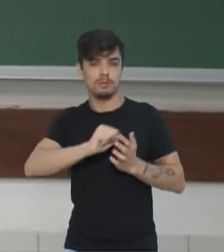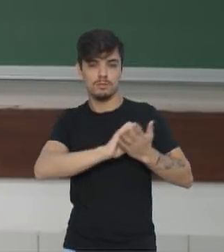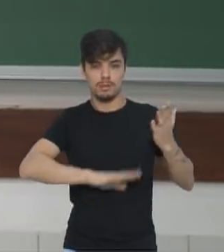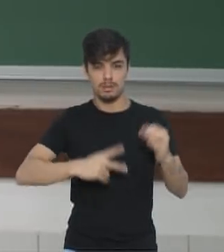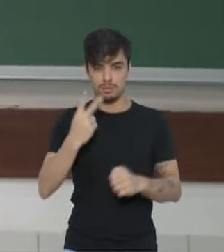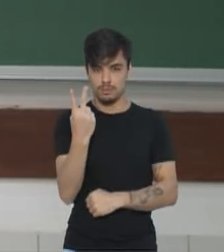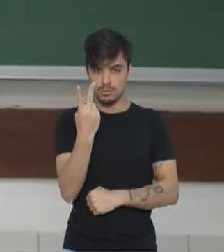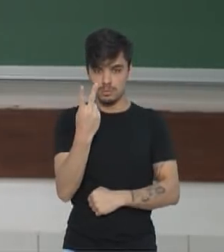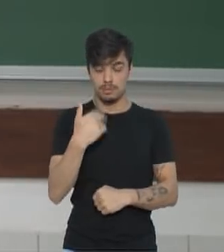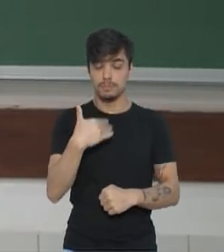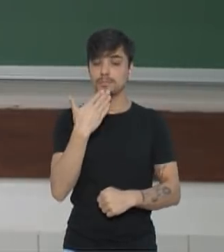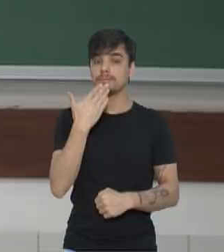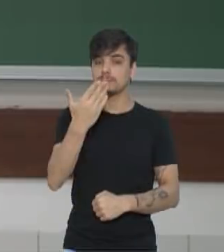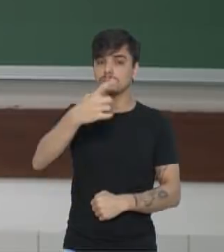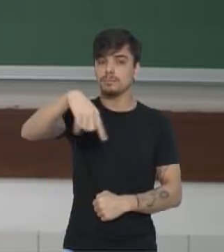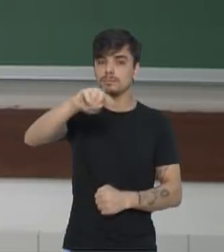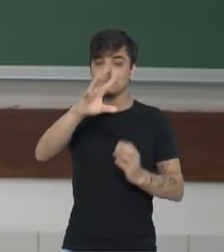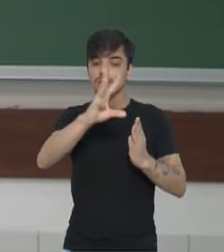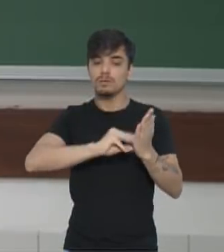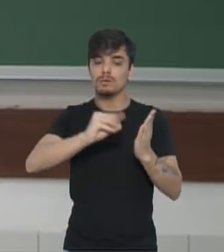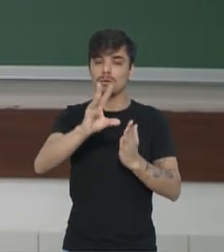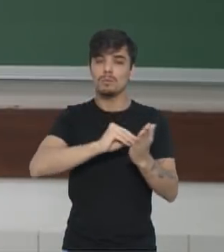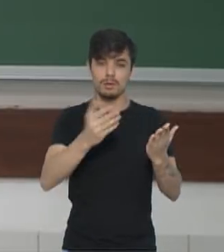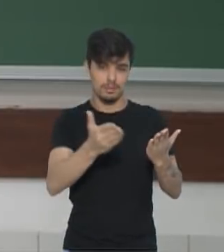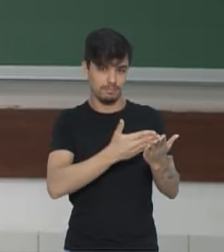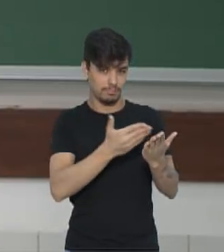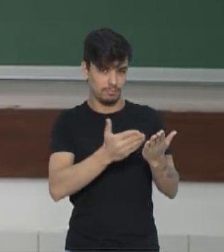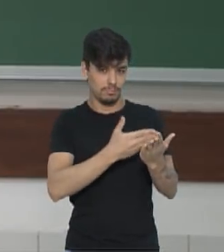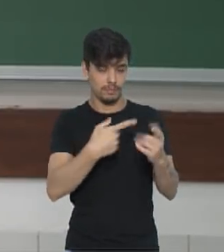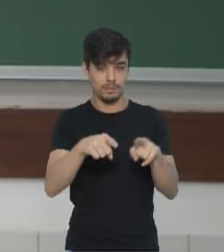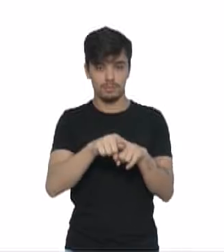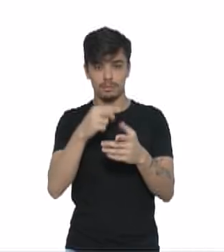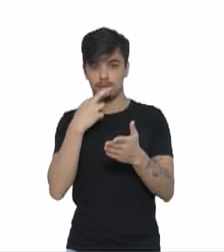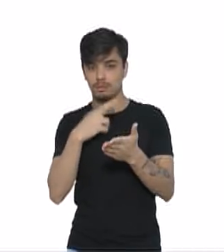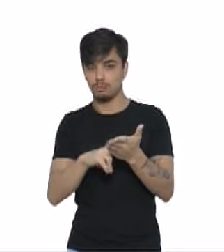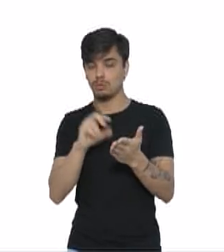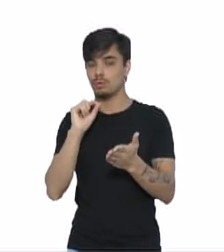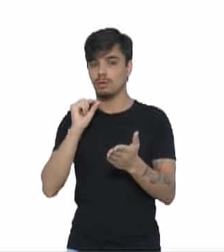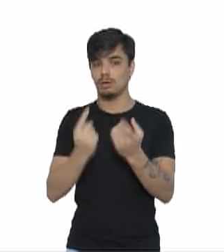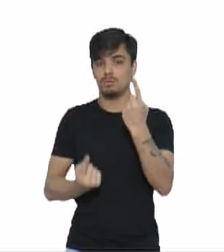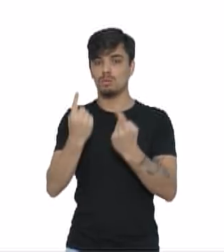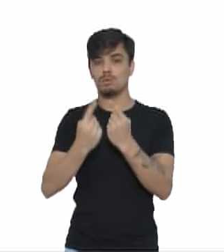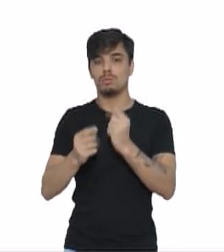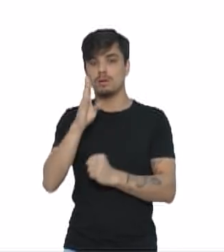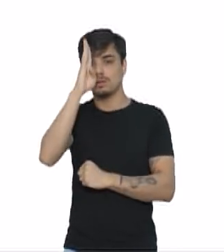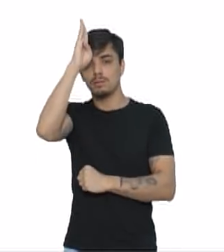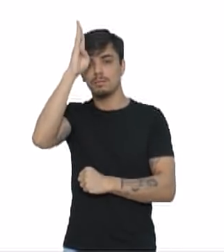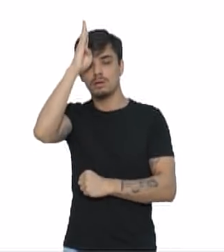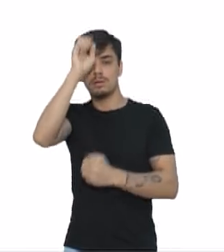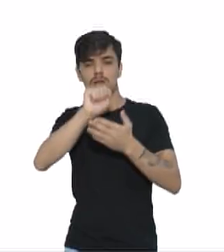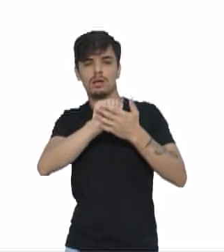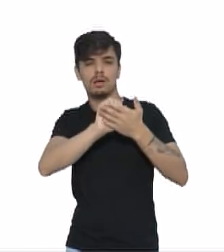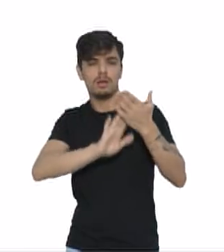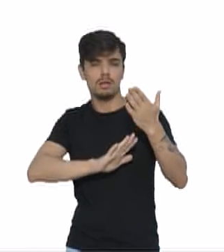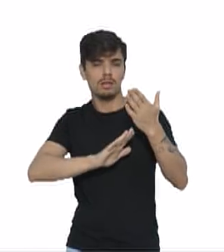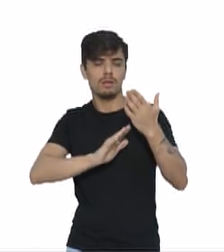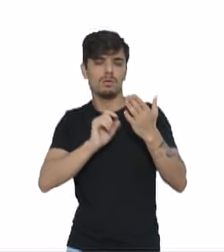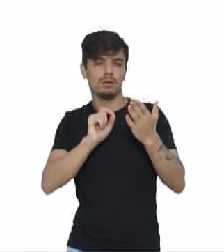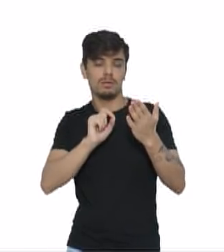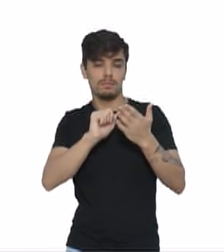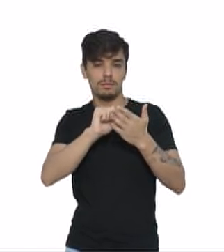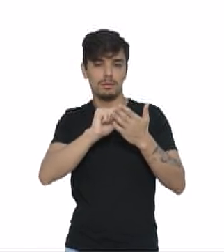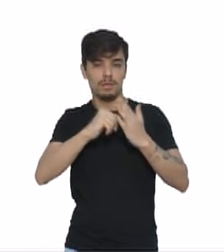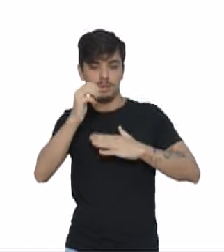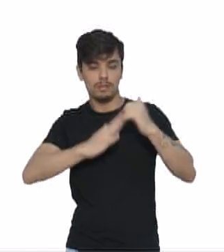em que eu peço que vocês copiem no caderno de vocês e respondam qual era uma das principais atividades econômicas